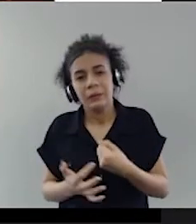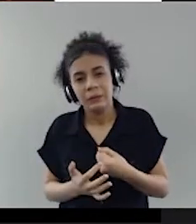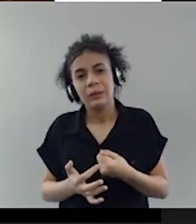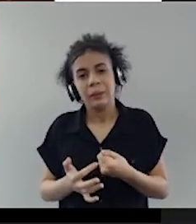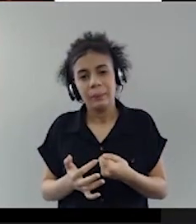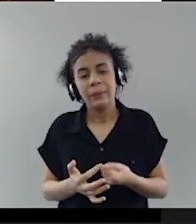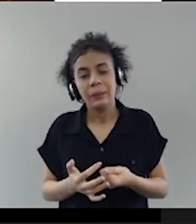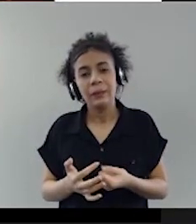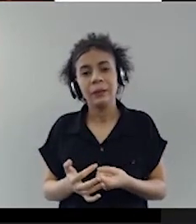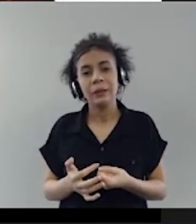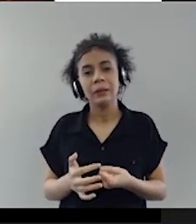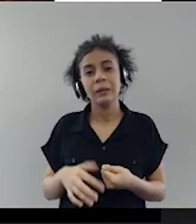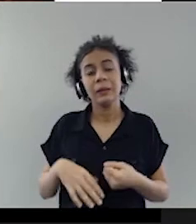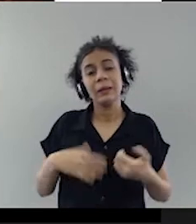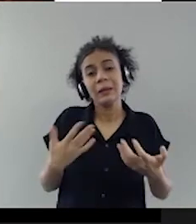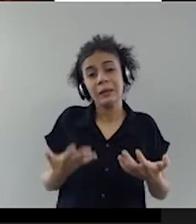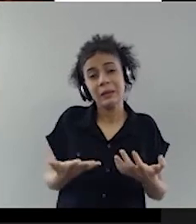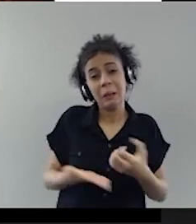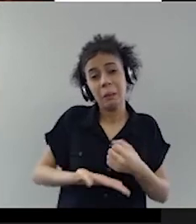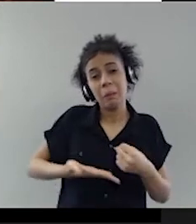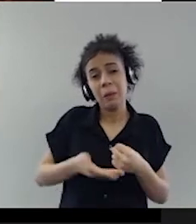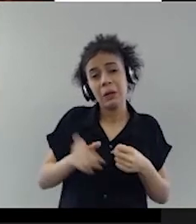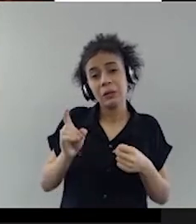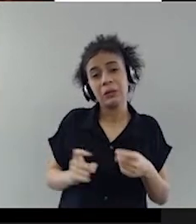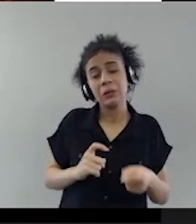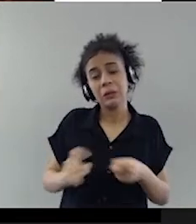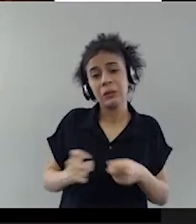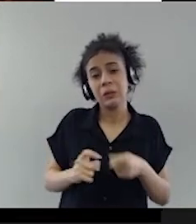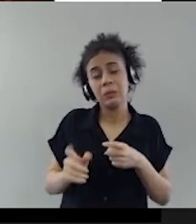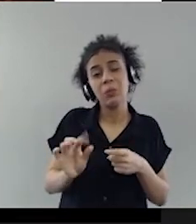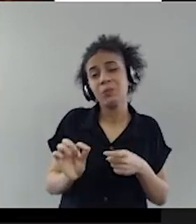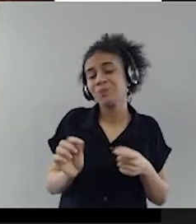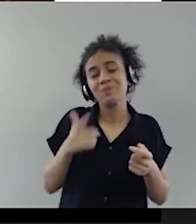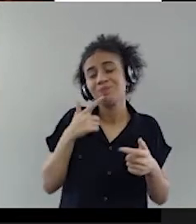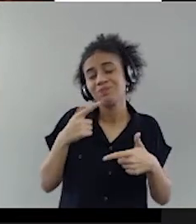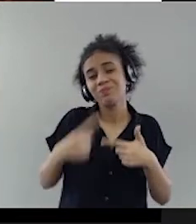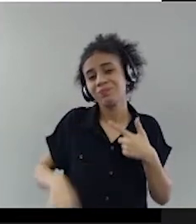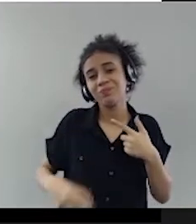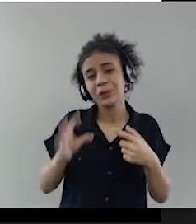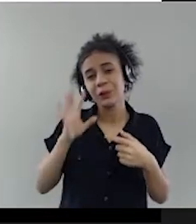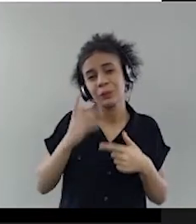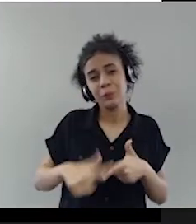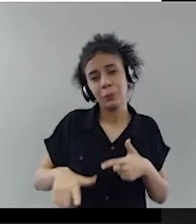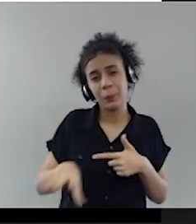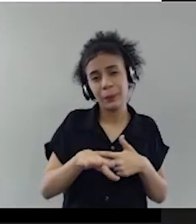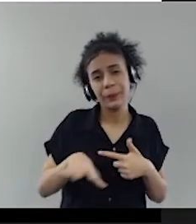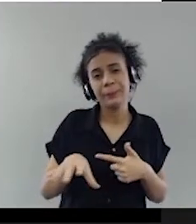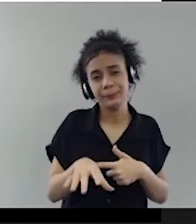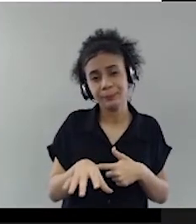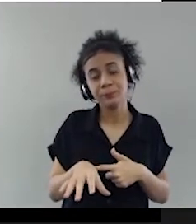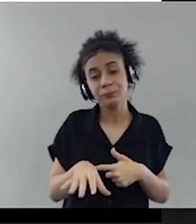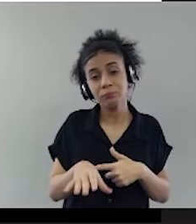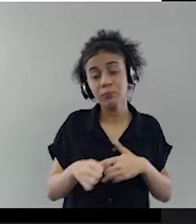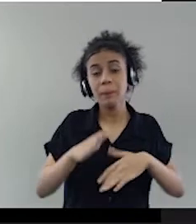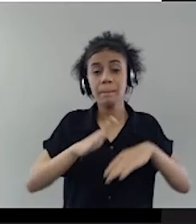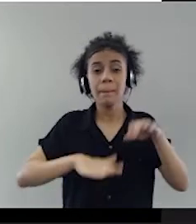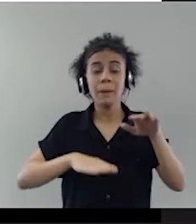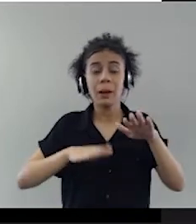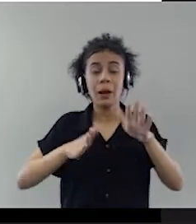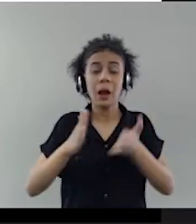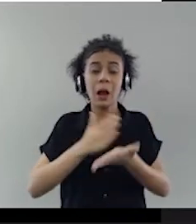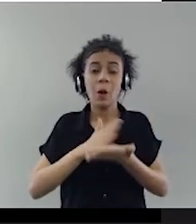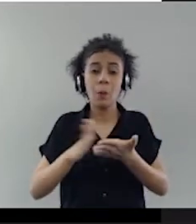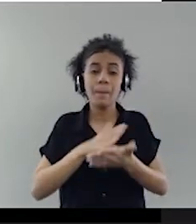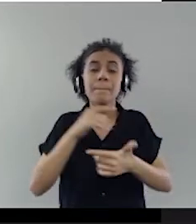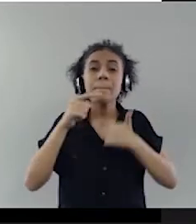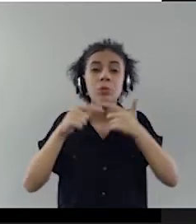o framework básico do direito administrativo brasileiro é incapaz de resolver esses problemas. Algumas perguntas, portanto,